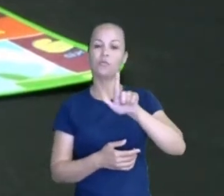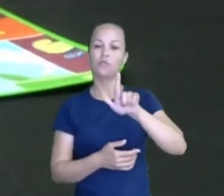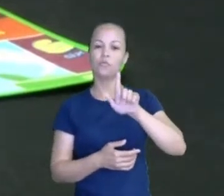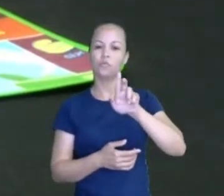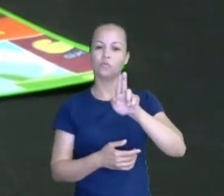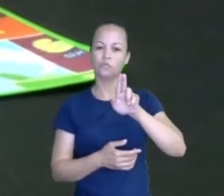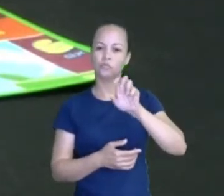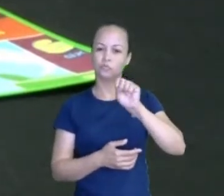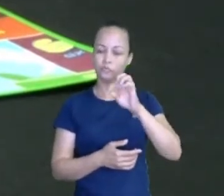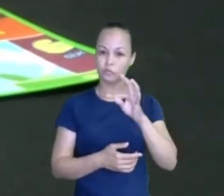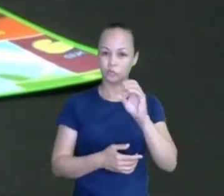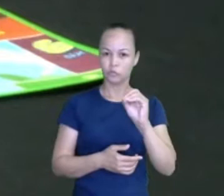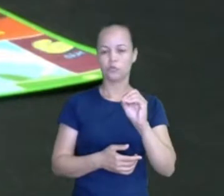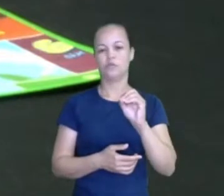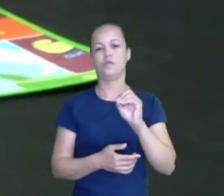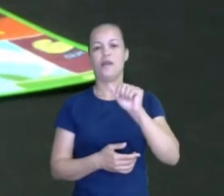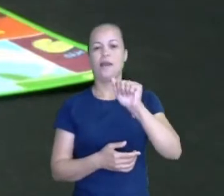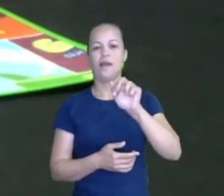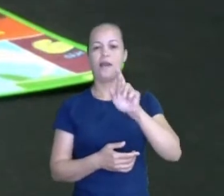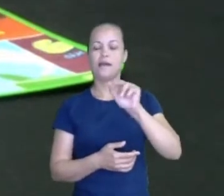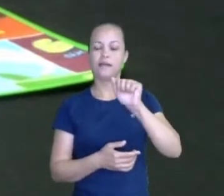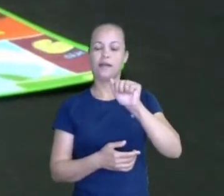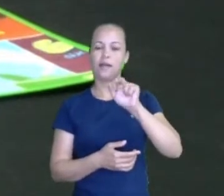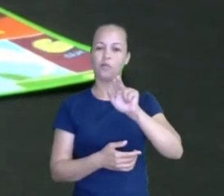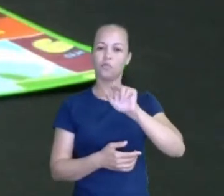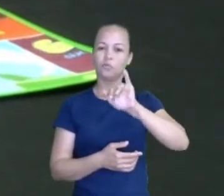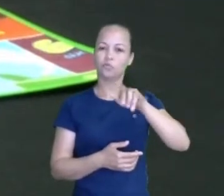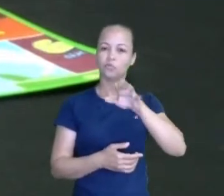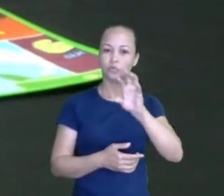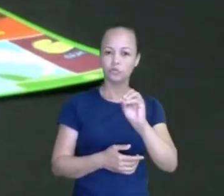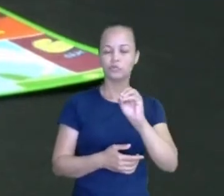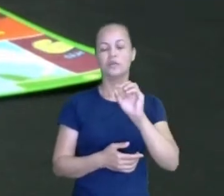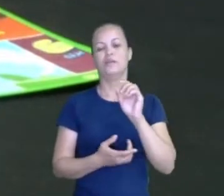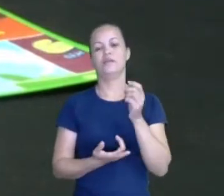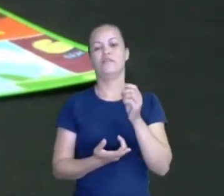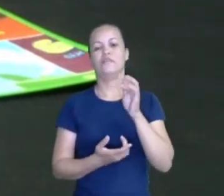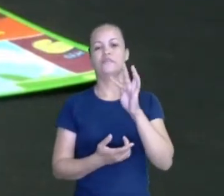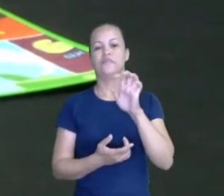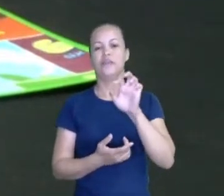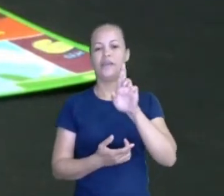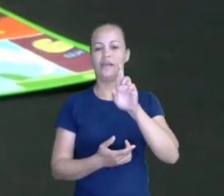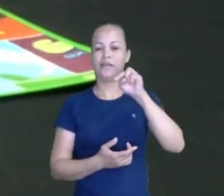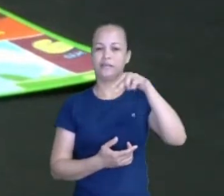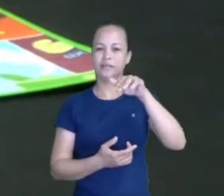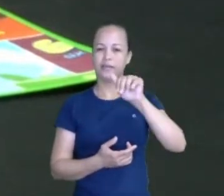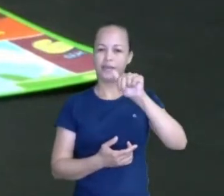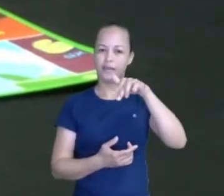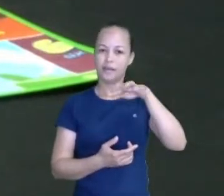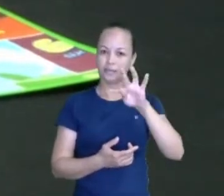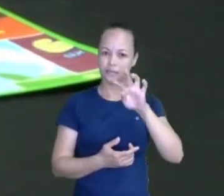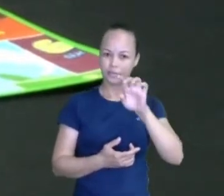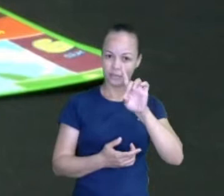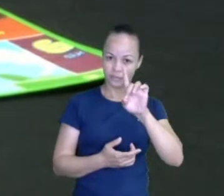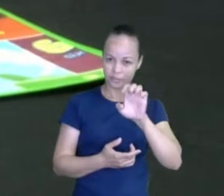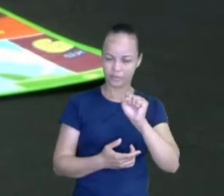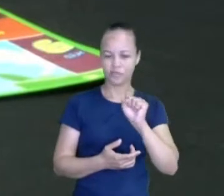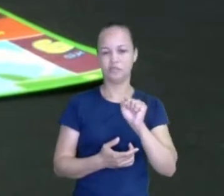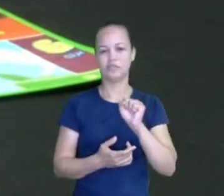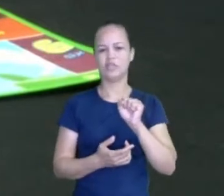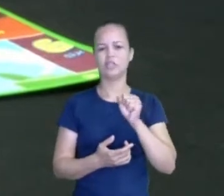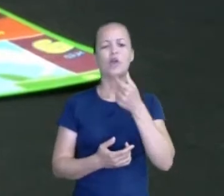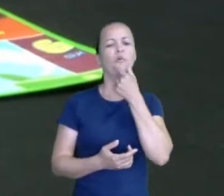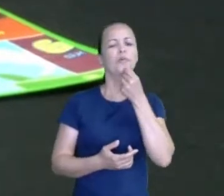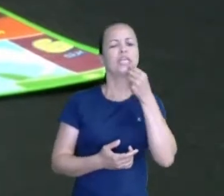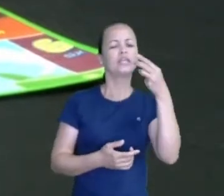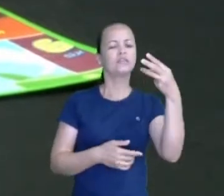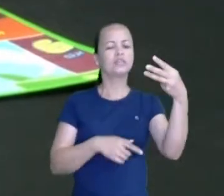Augusto Araújo Fernandes, um menino que tem 4 nomes. Esse livro aqui foi escrito